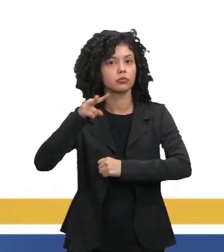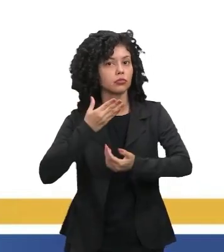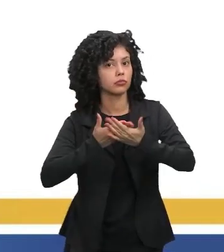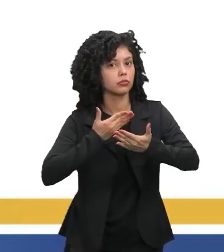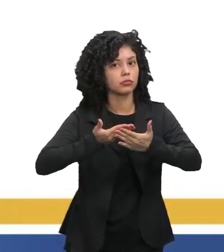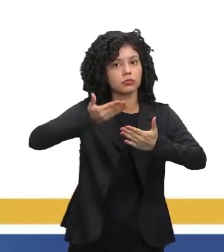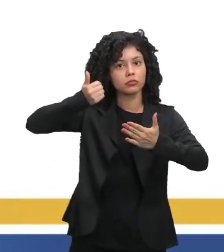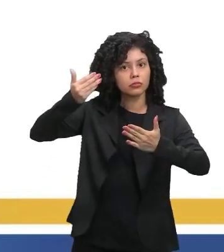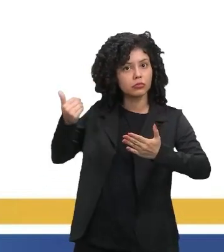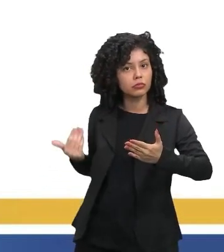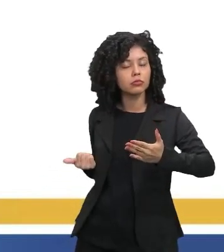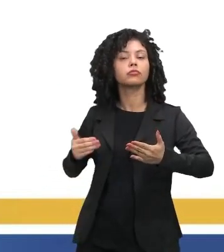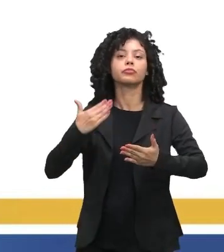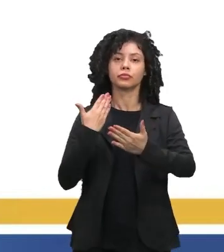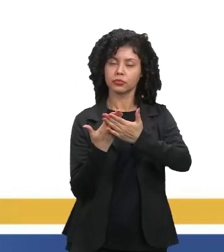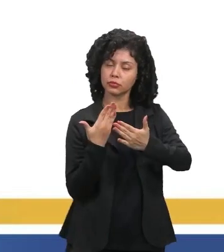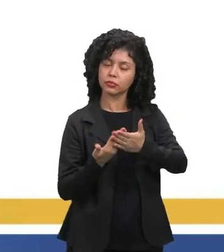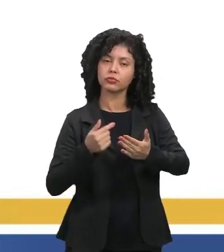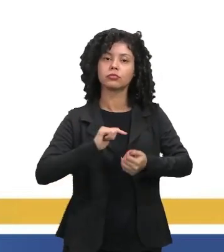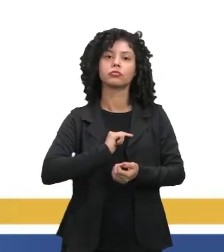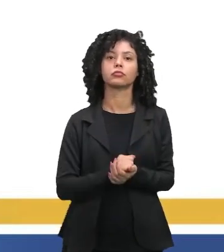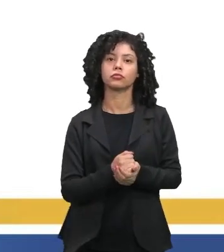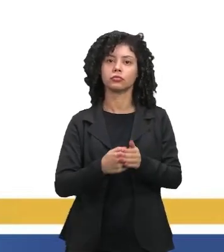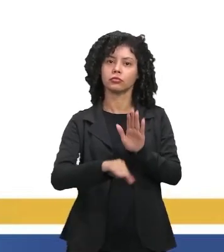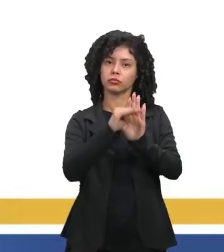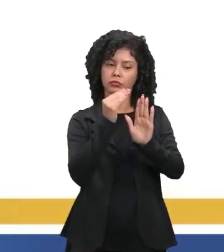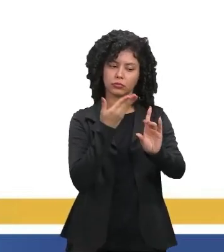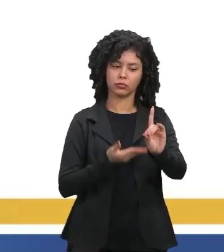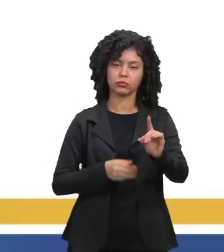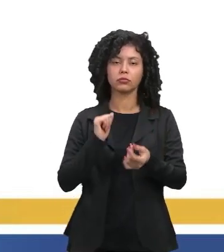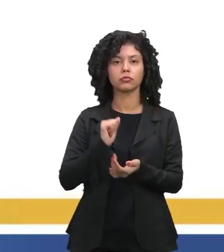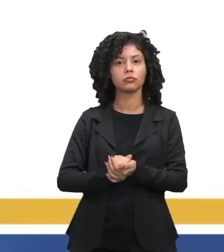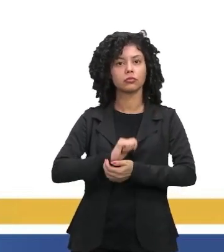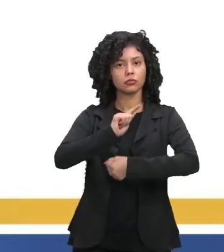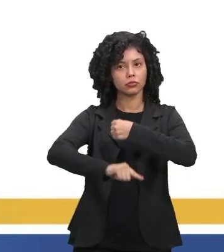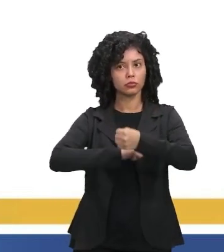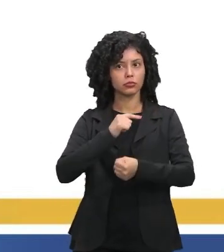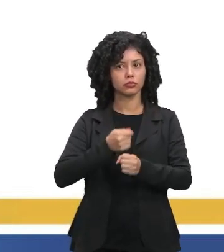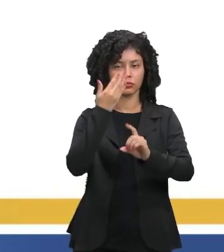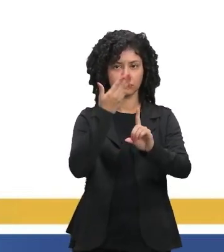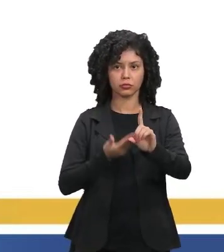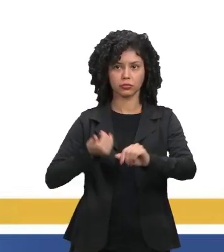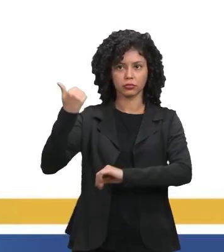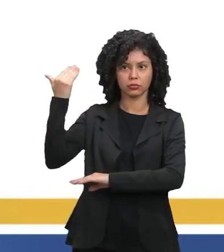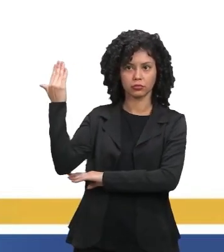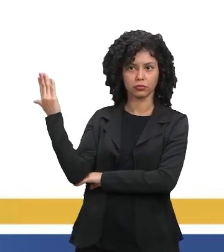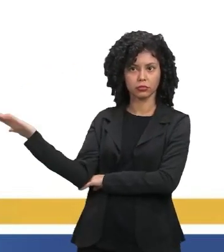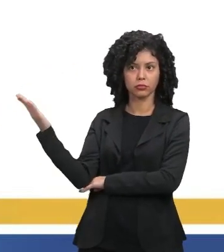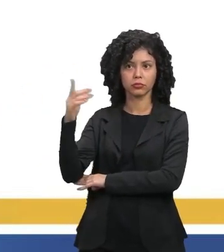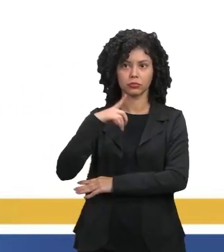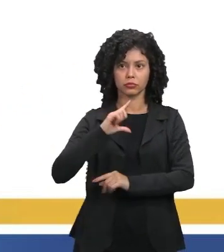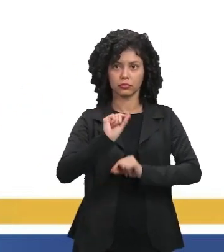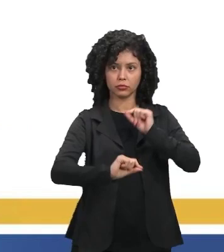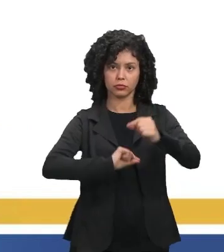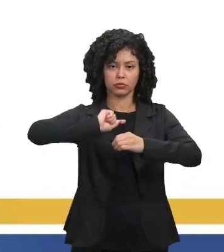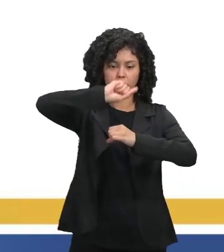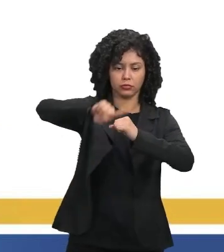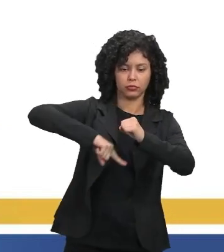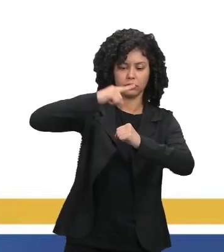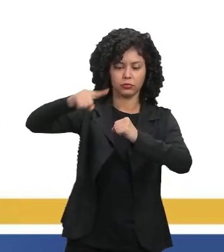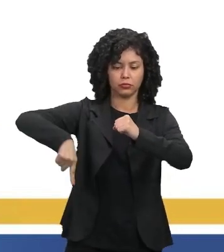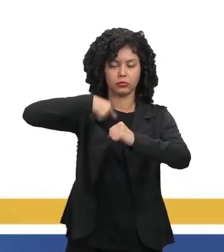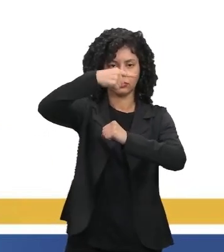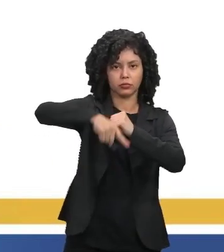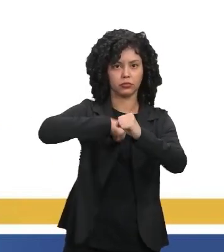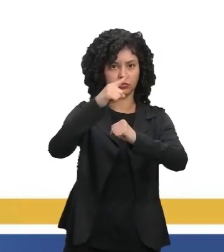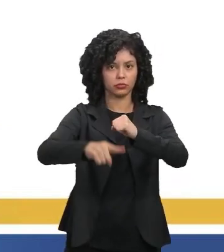aula passada, a aula de modelos atômicos, tá? Essa representação aqui que eu trouxe é a representação do modelo de Rutherford,